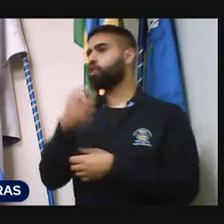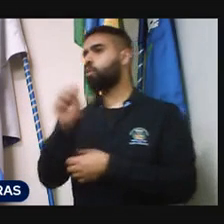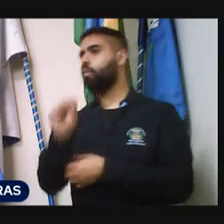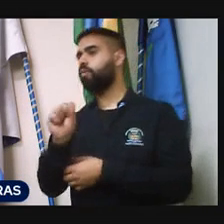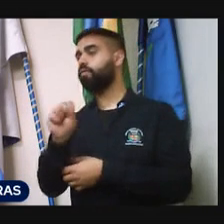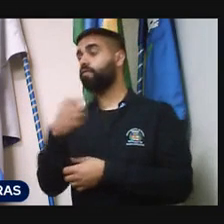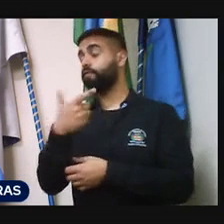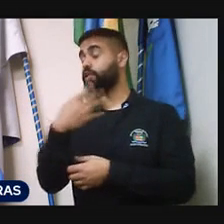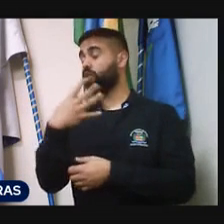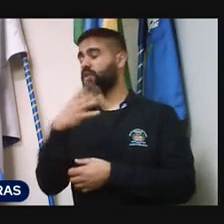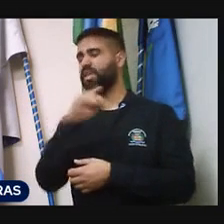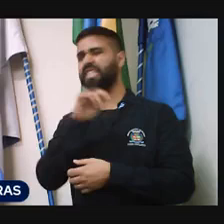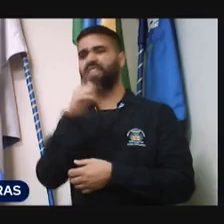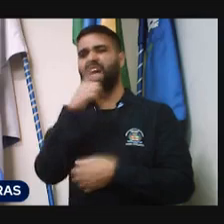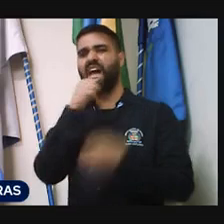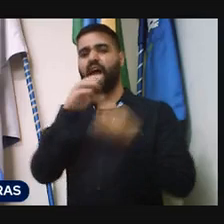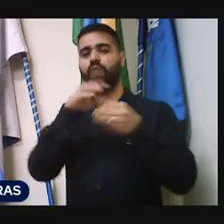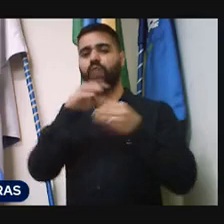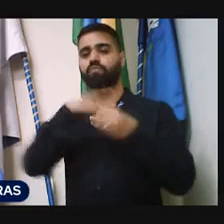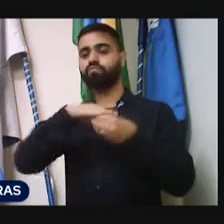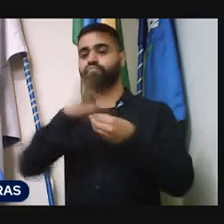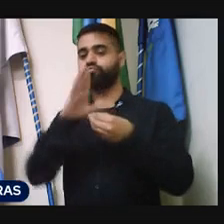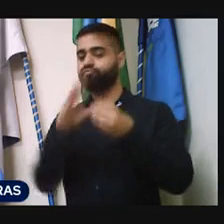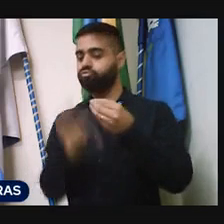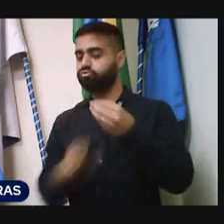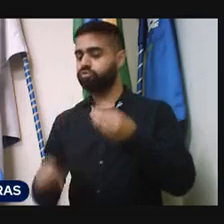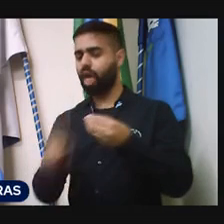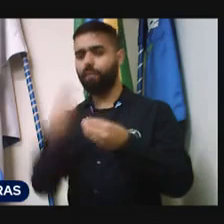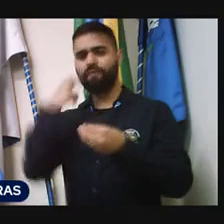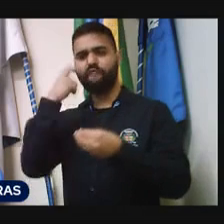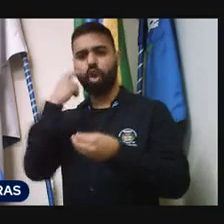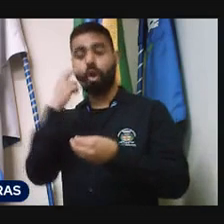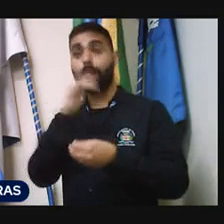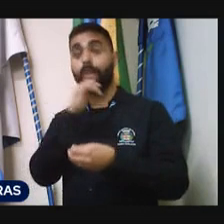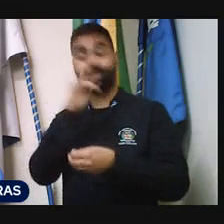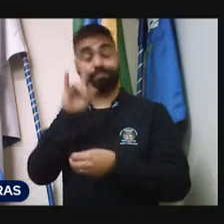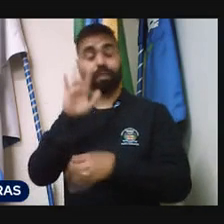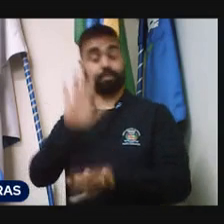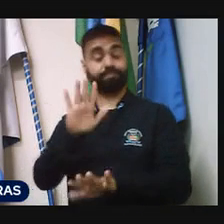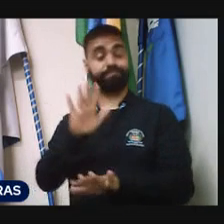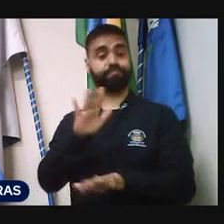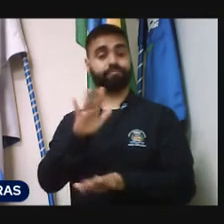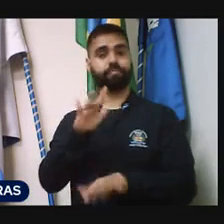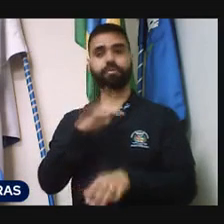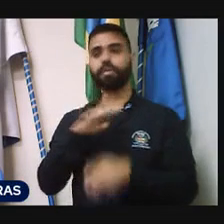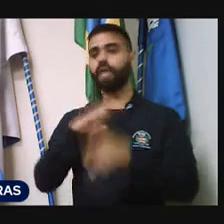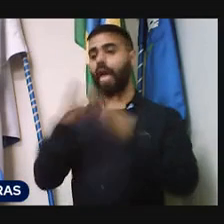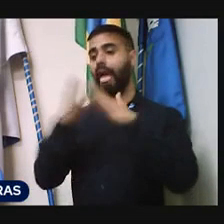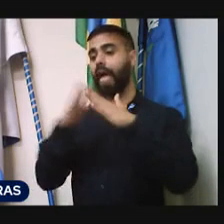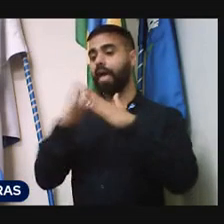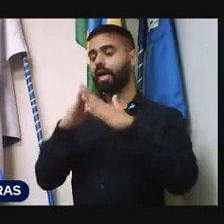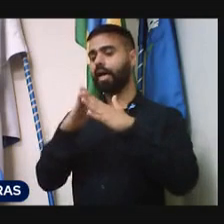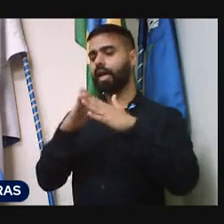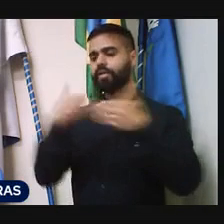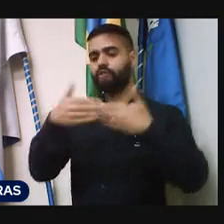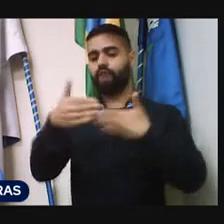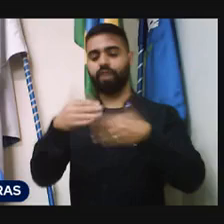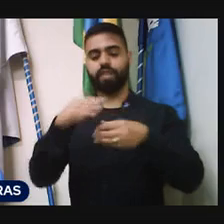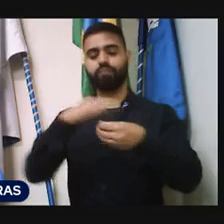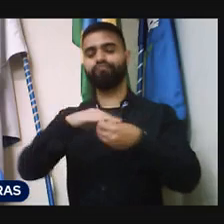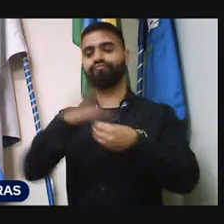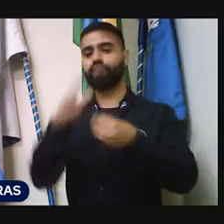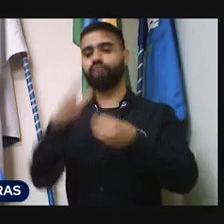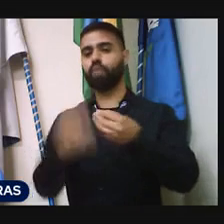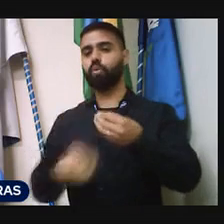mais rápido possível porque é uma vergonha é pessoas e morar e aquela rede esgoto está lá estourada lá um dia dois dias